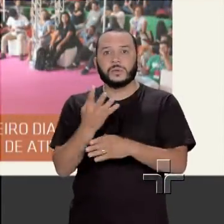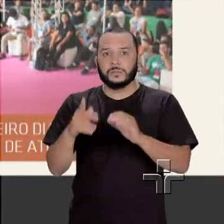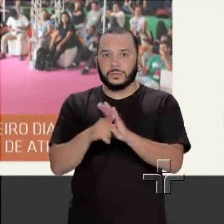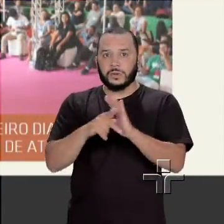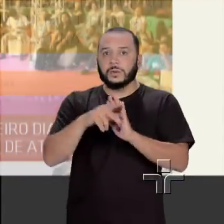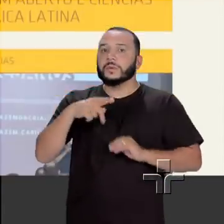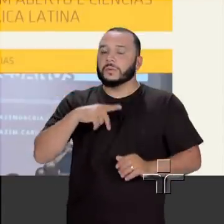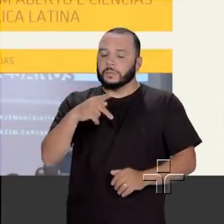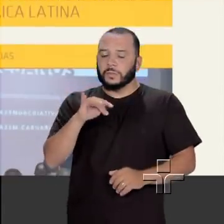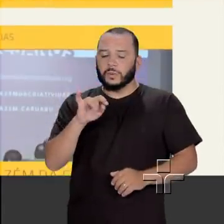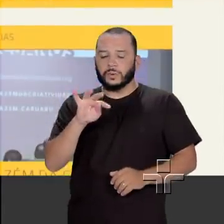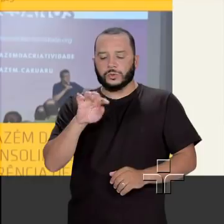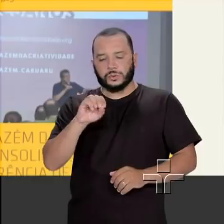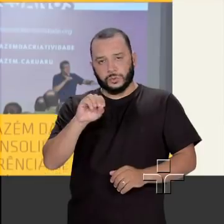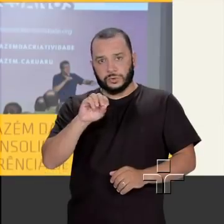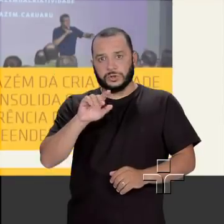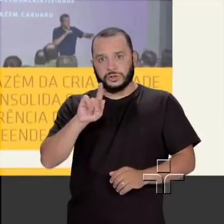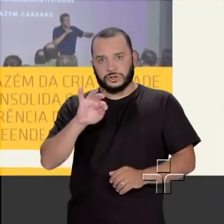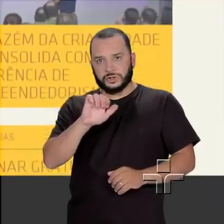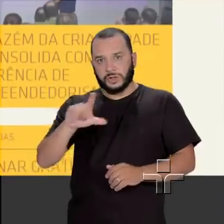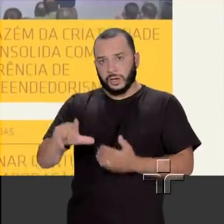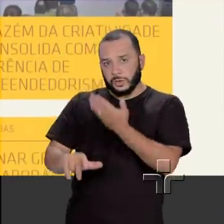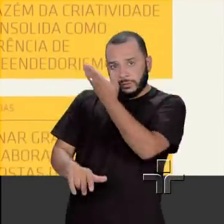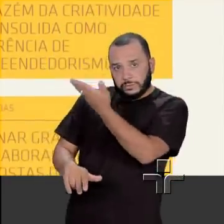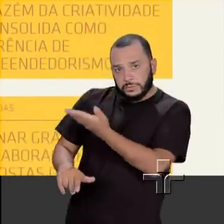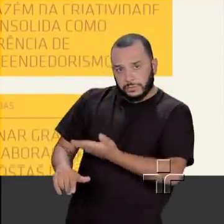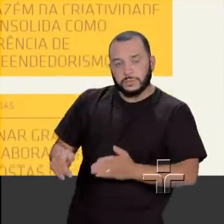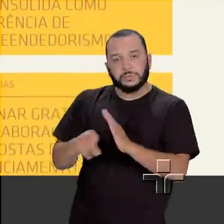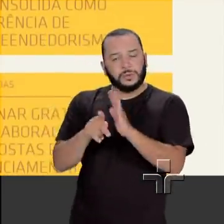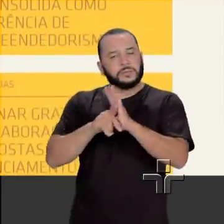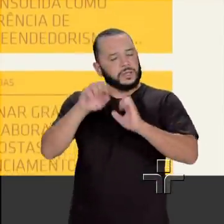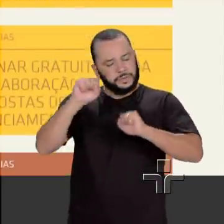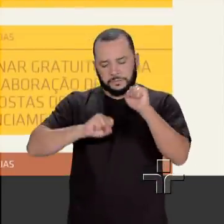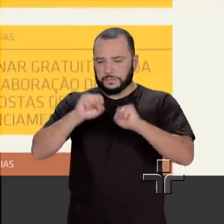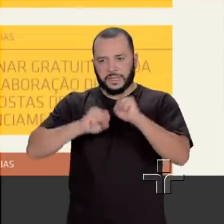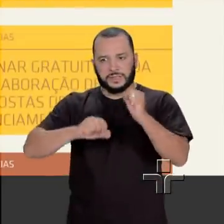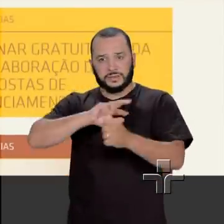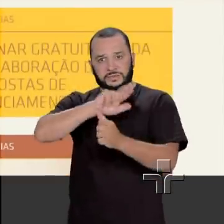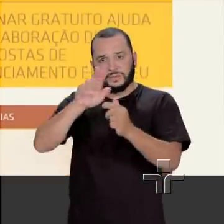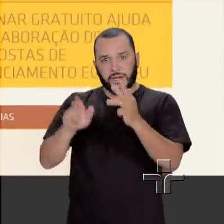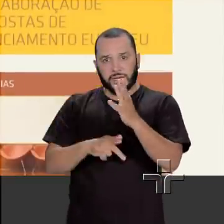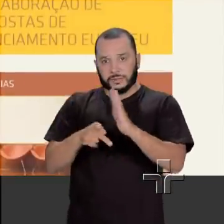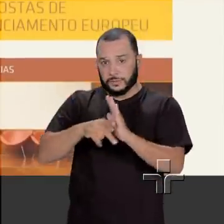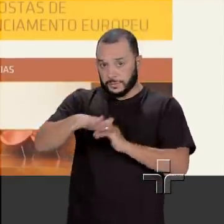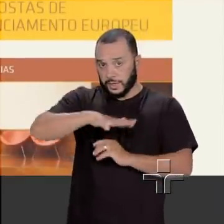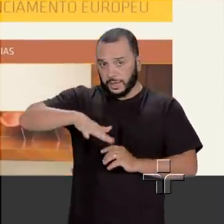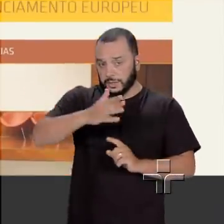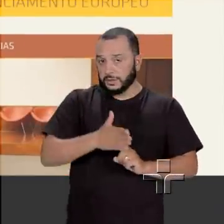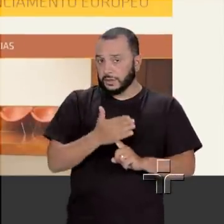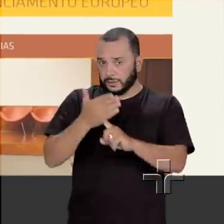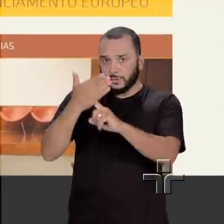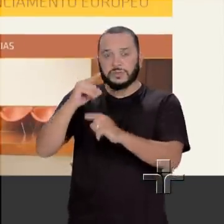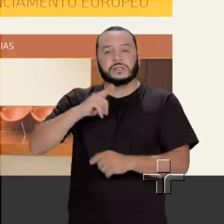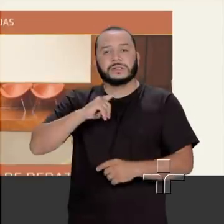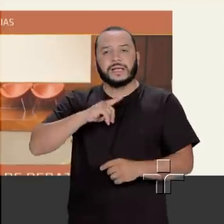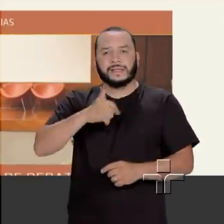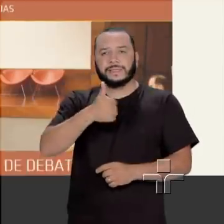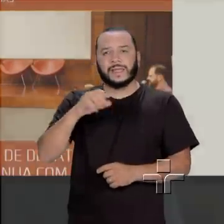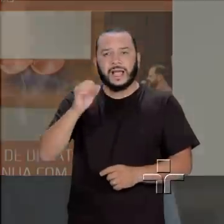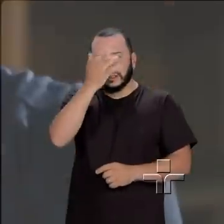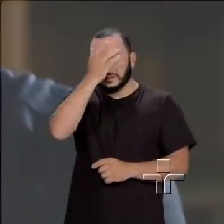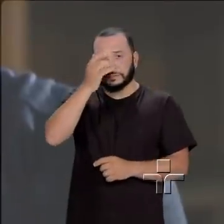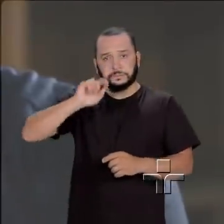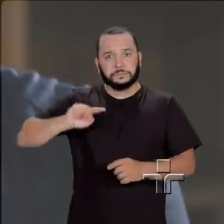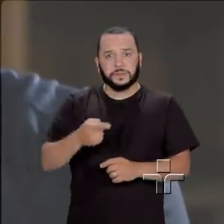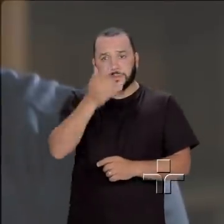no Recife, que reúne centenas de empresas e institutos de pesquisa da área tecnológica e emprega cerca de 10 mil